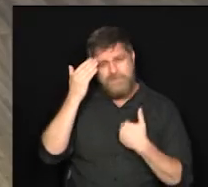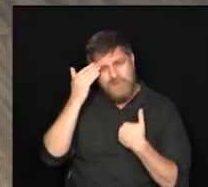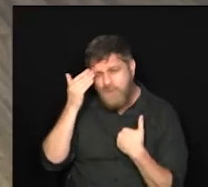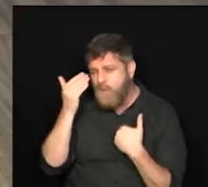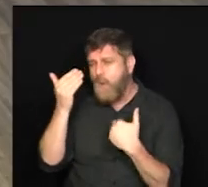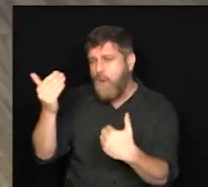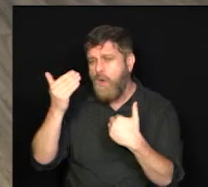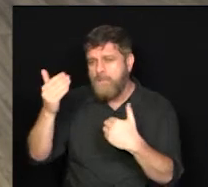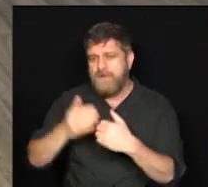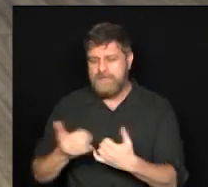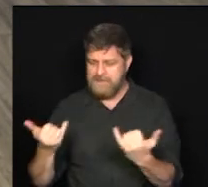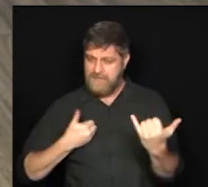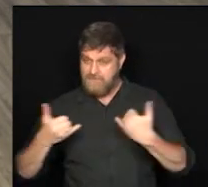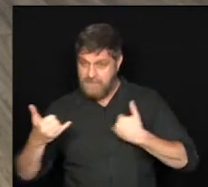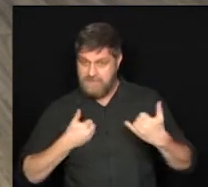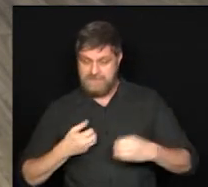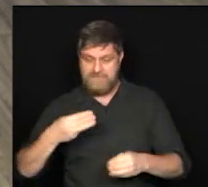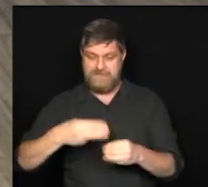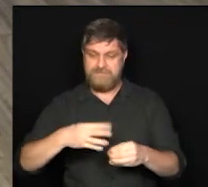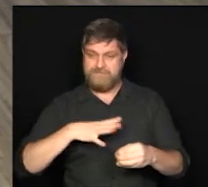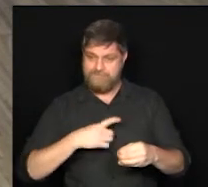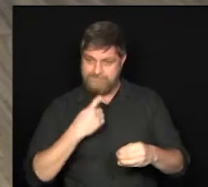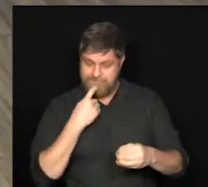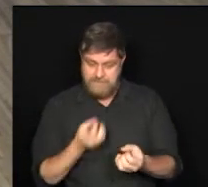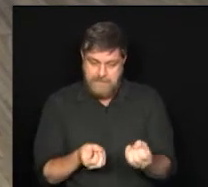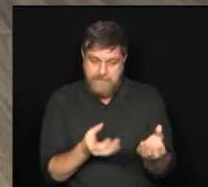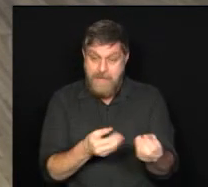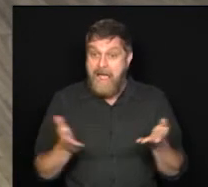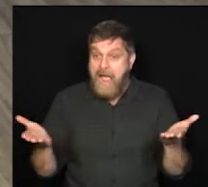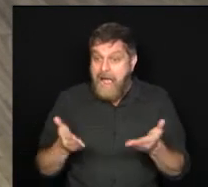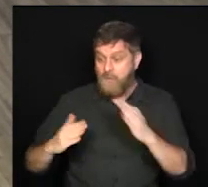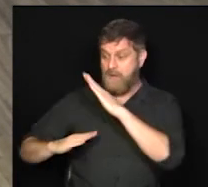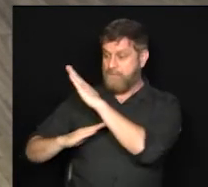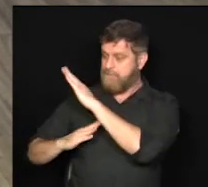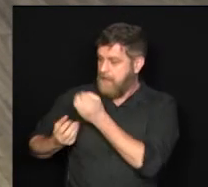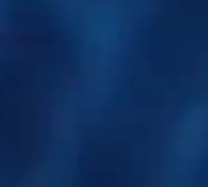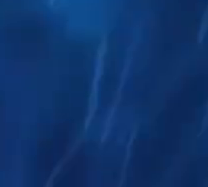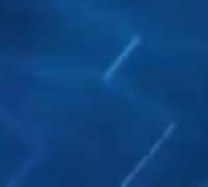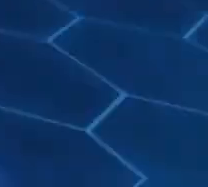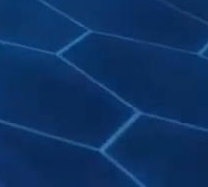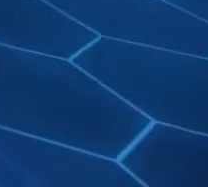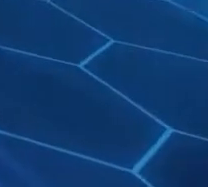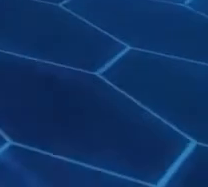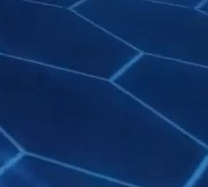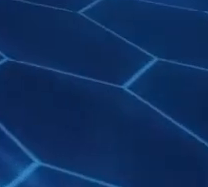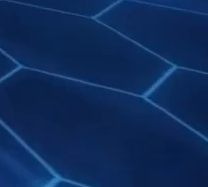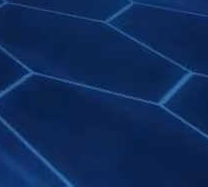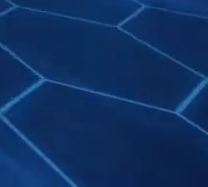informações, tanto das notícias da metrópole, agora com as notícias do Legislativo.